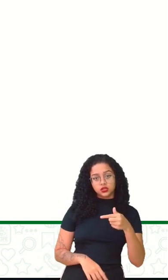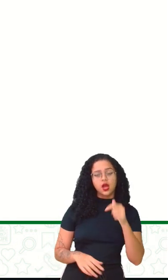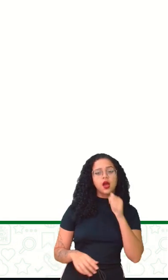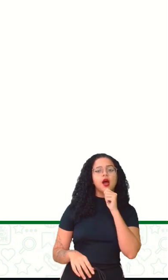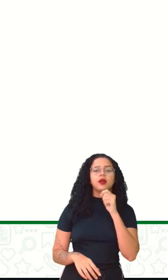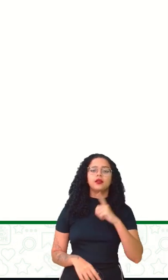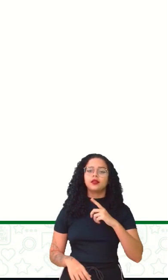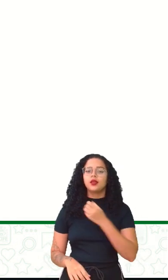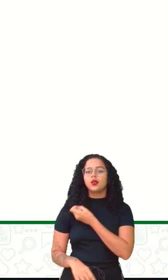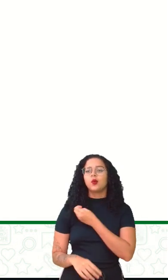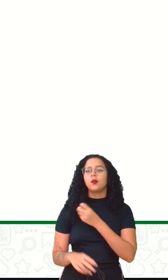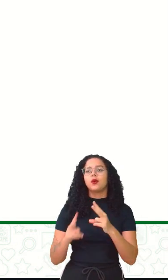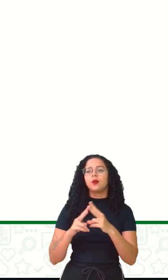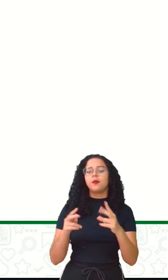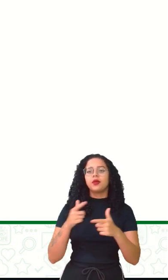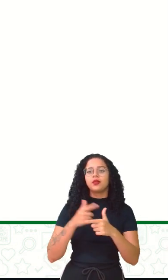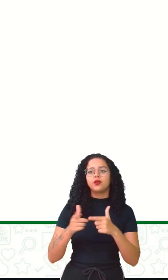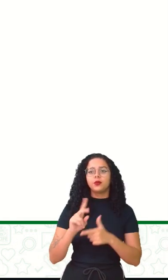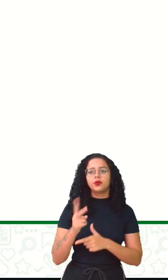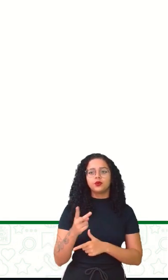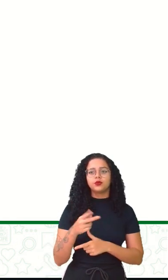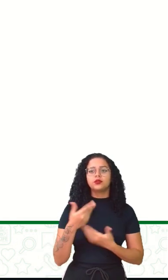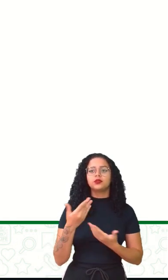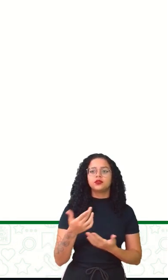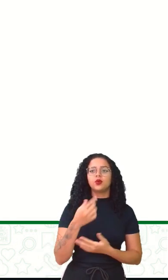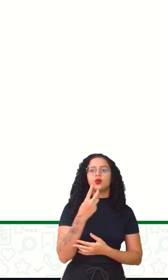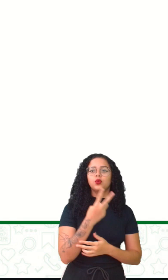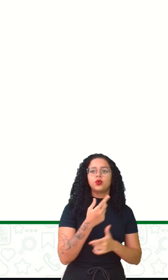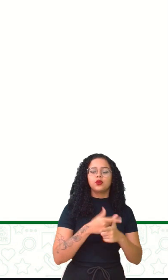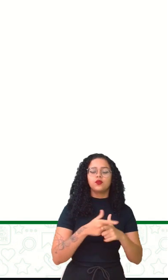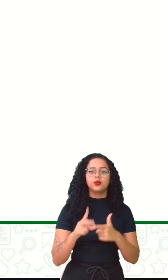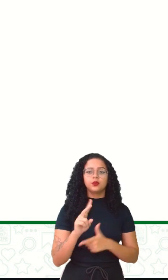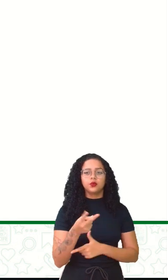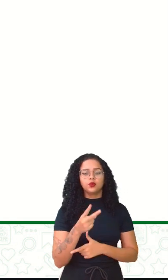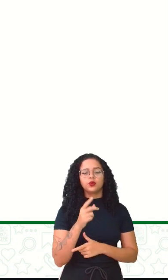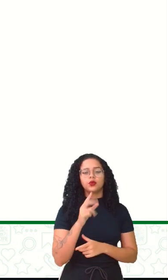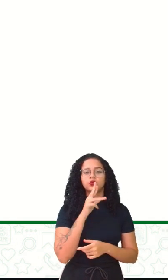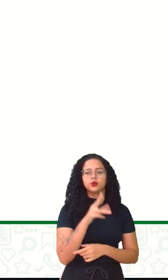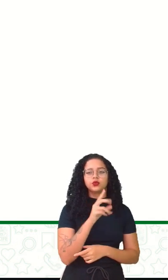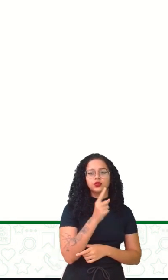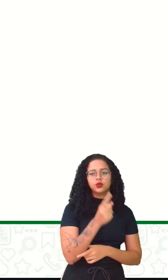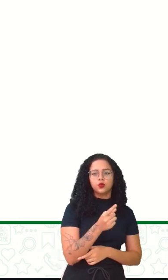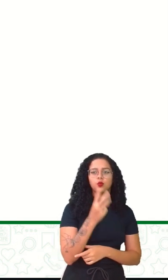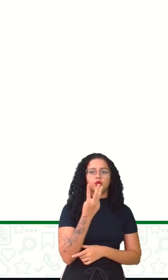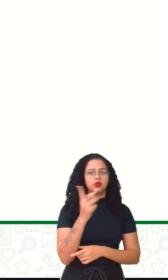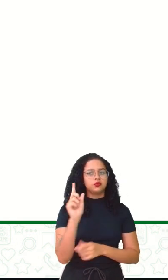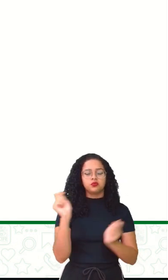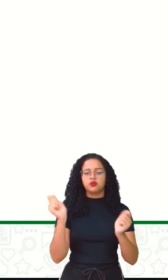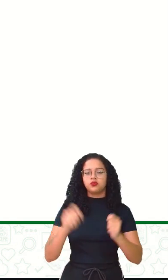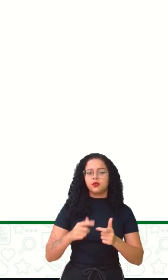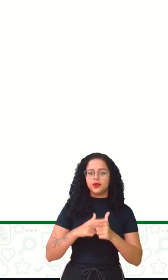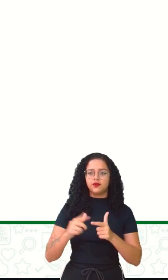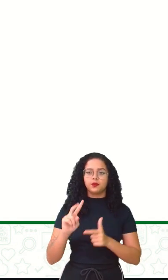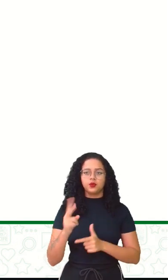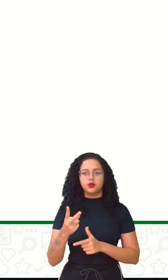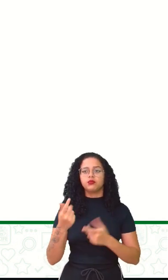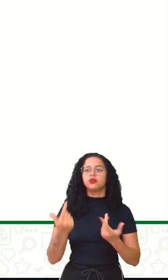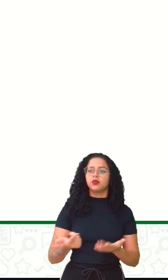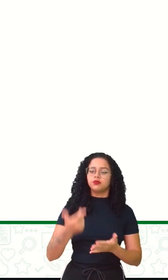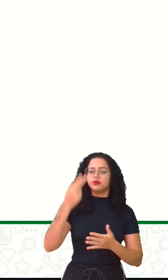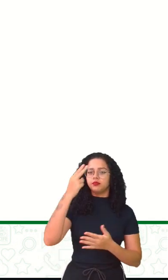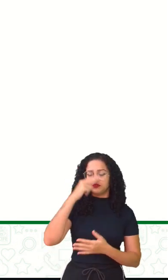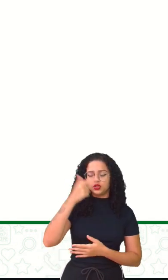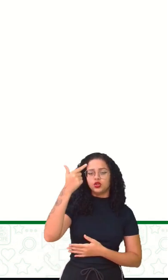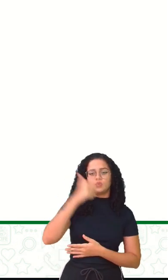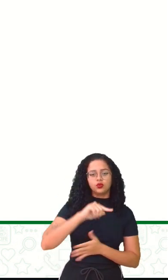par, dividir por 2. Então, vai ficar, ó, 2 dividido por 2 vai dar 1. O 3 não dá para dividir por 2, repete o